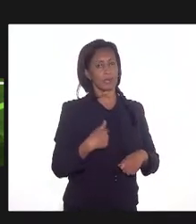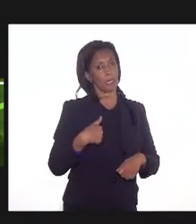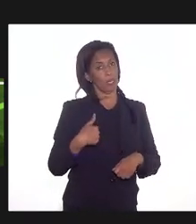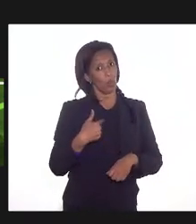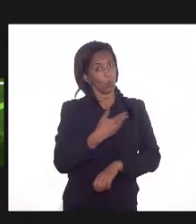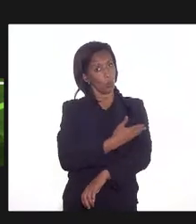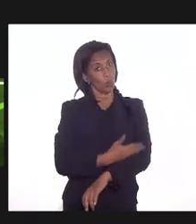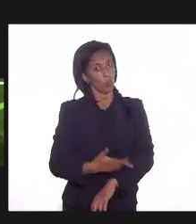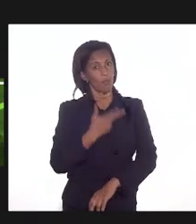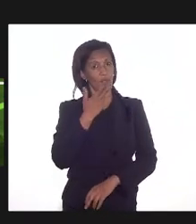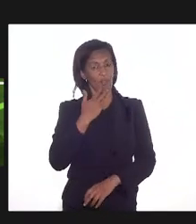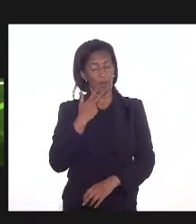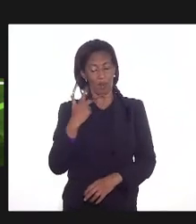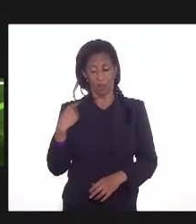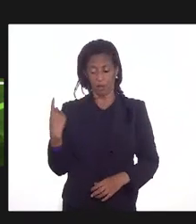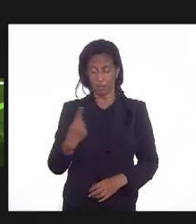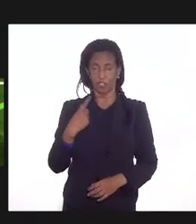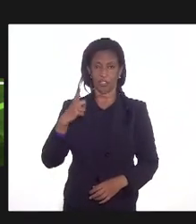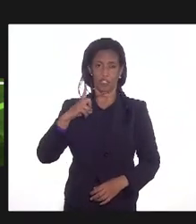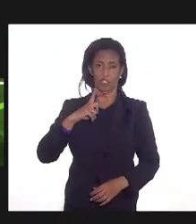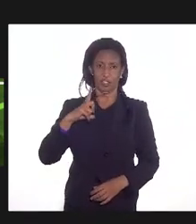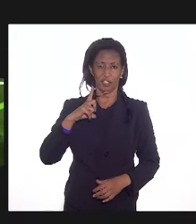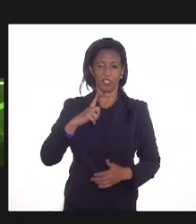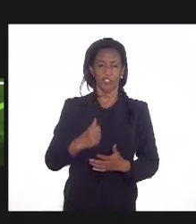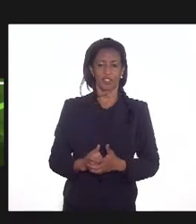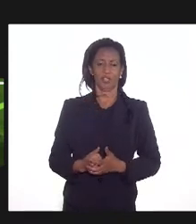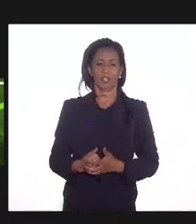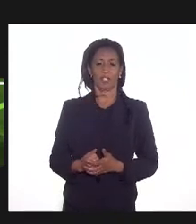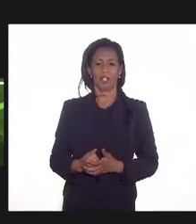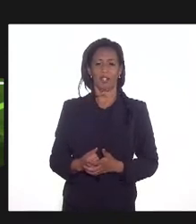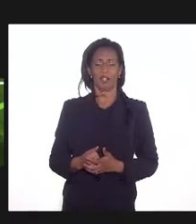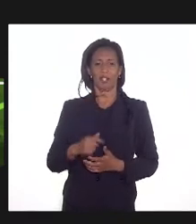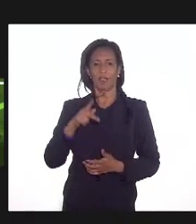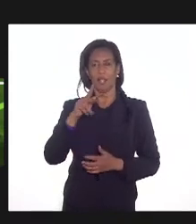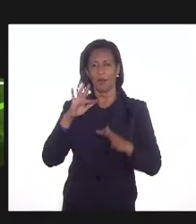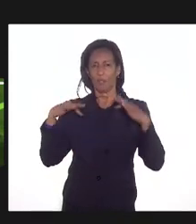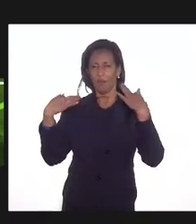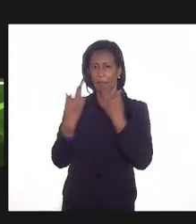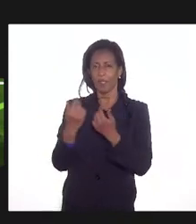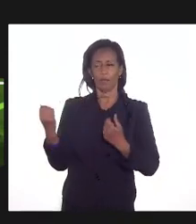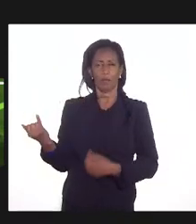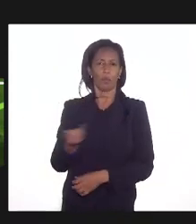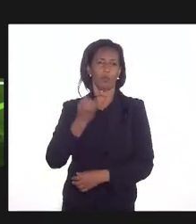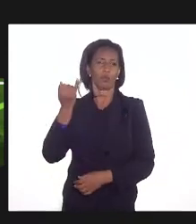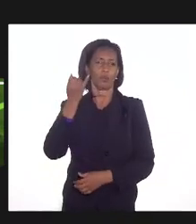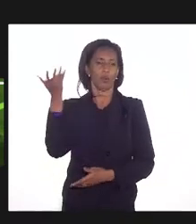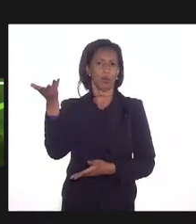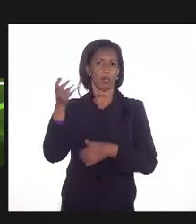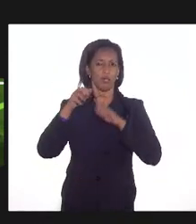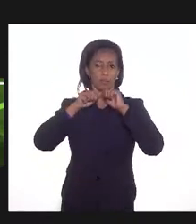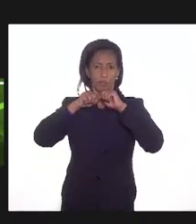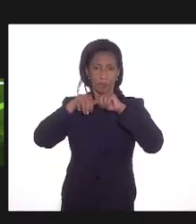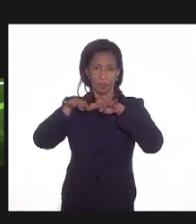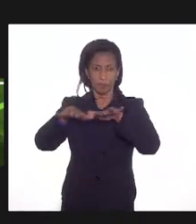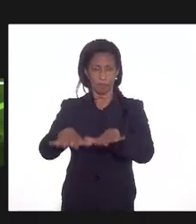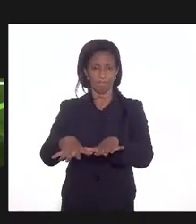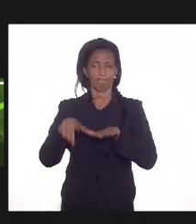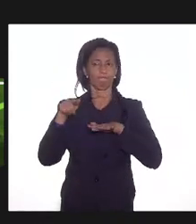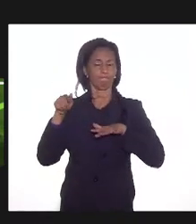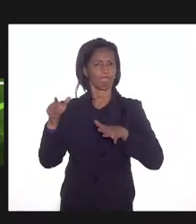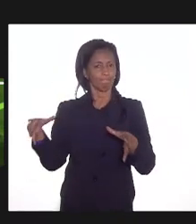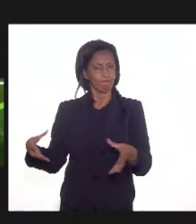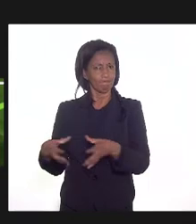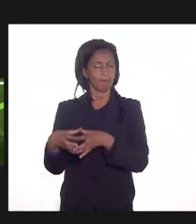tem a arte foi muito importante, né, nesse momento de pandemia, né? Ela foi